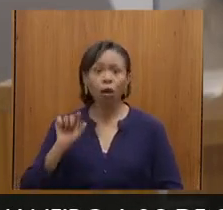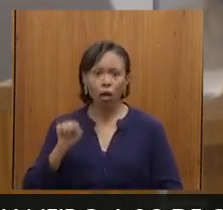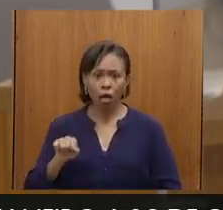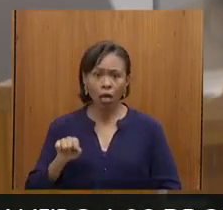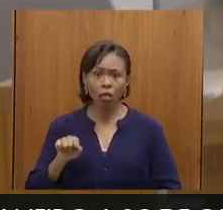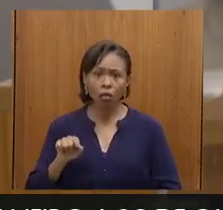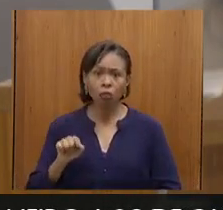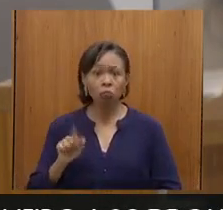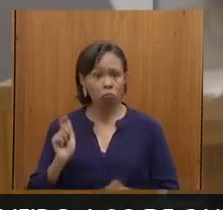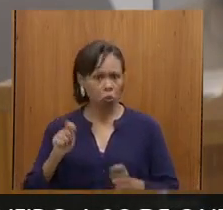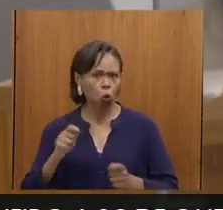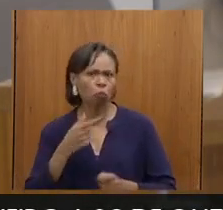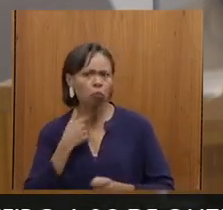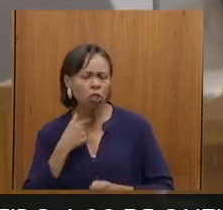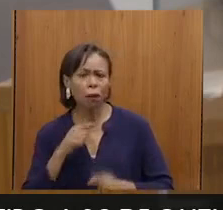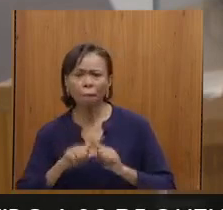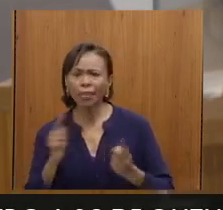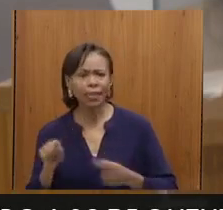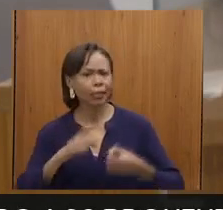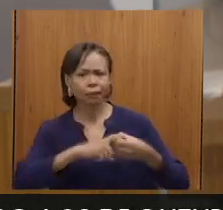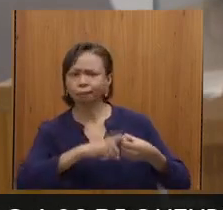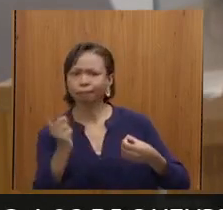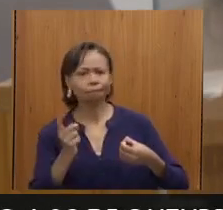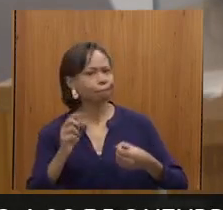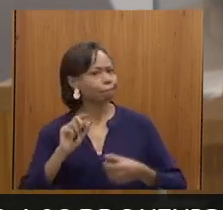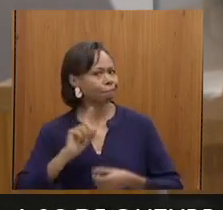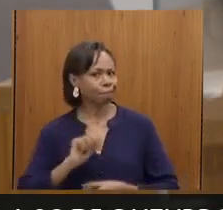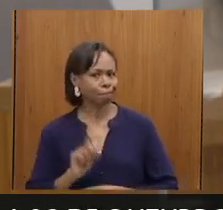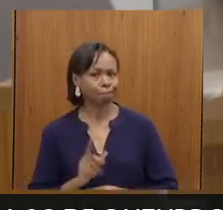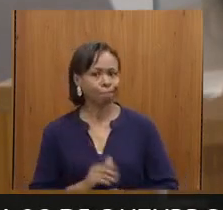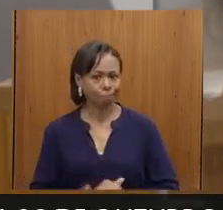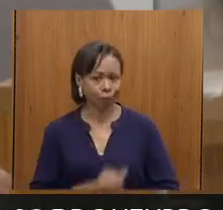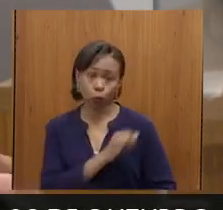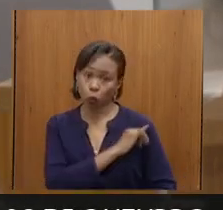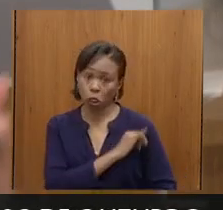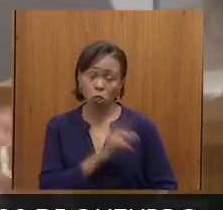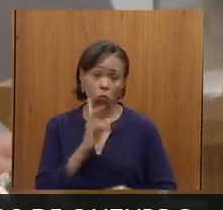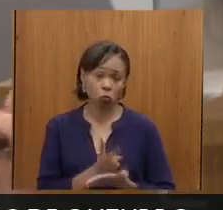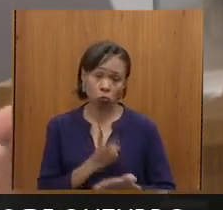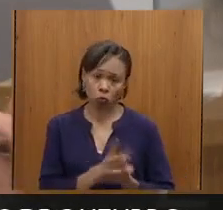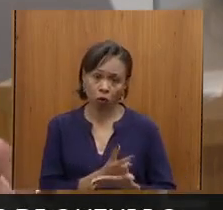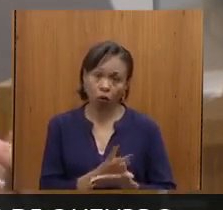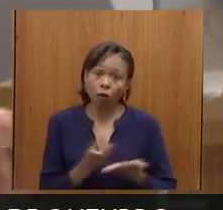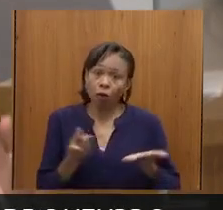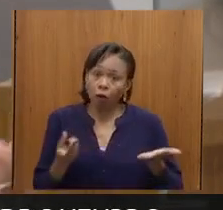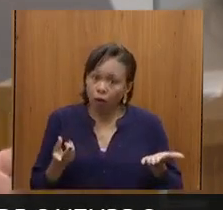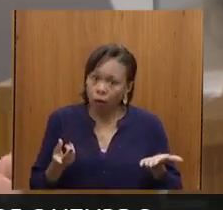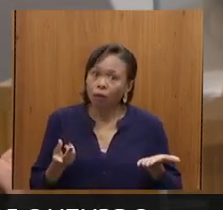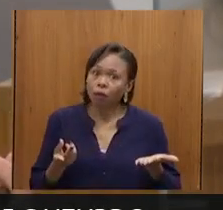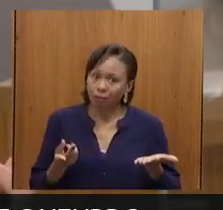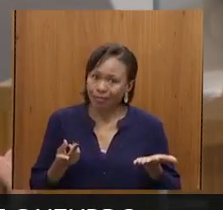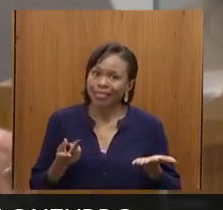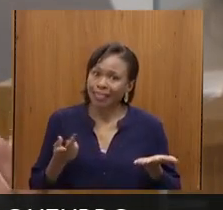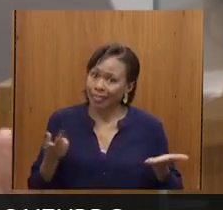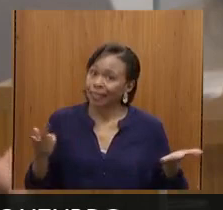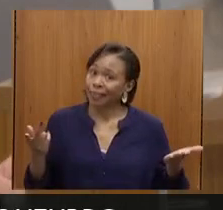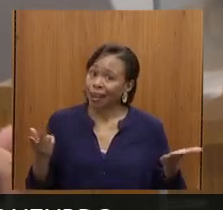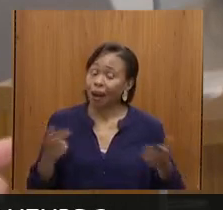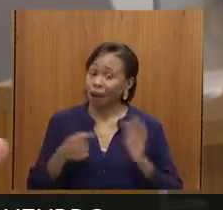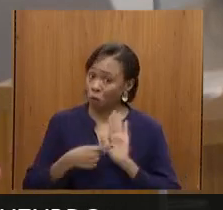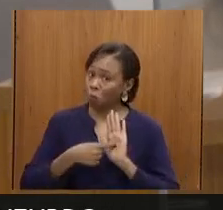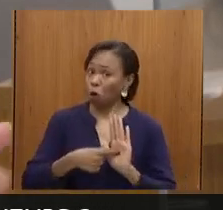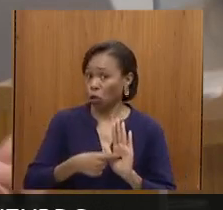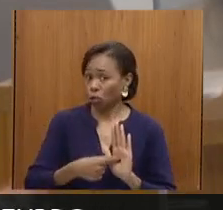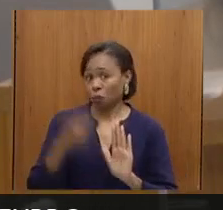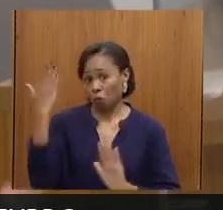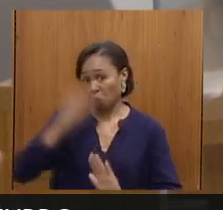ele não tirou o Estado do Rio de Janeiro do regime de recuperação fiscal. Acho que isso é um sinal de alguma coisa, de que o regime